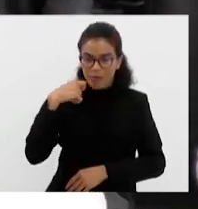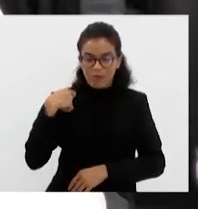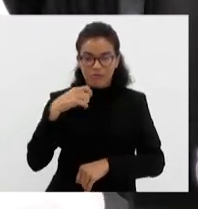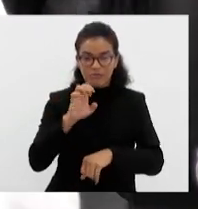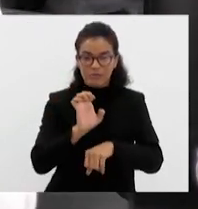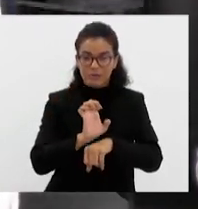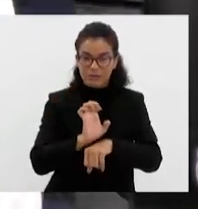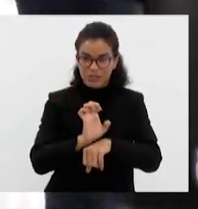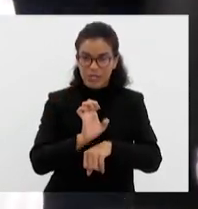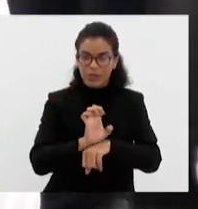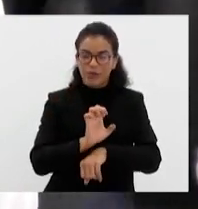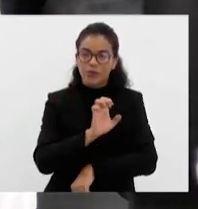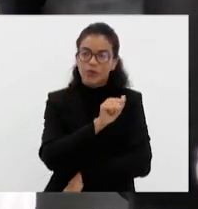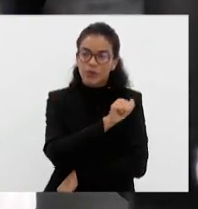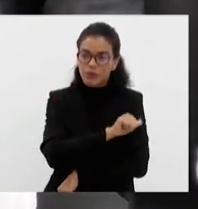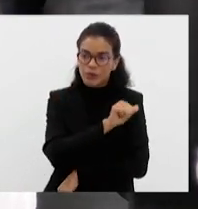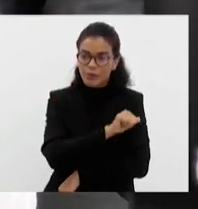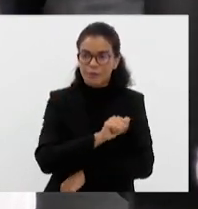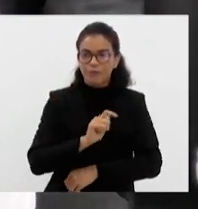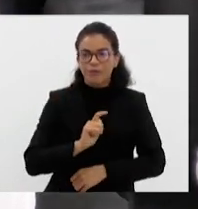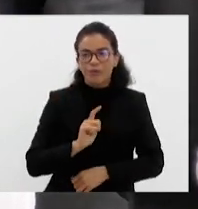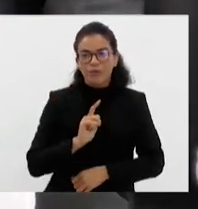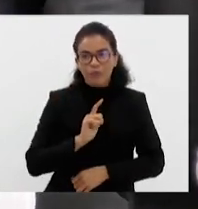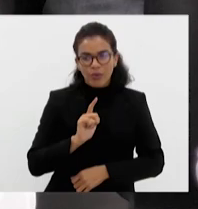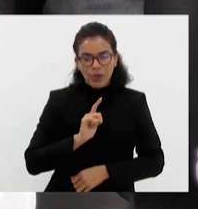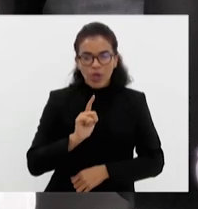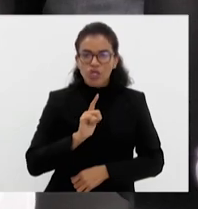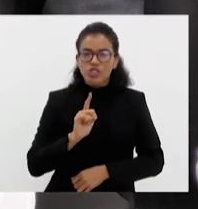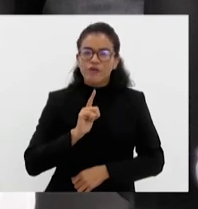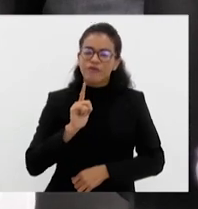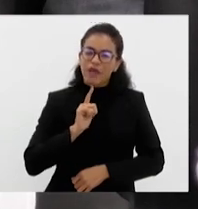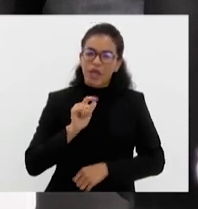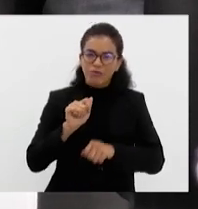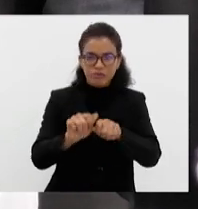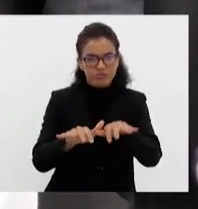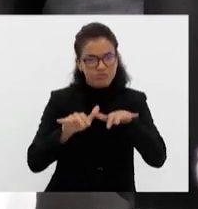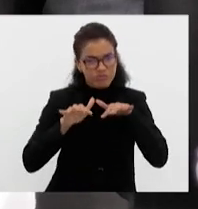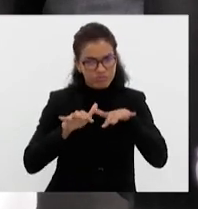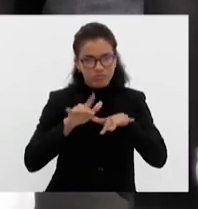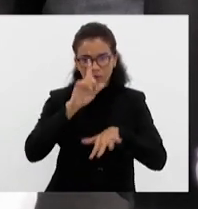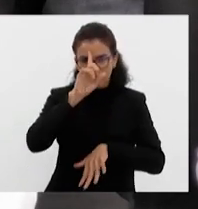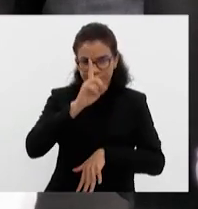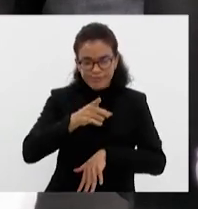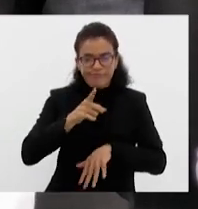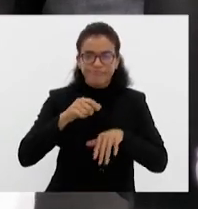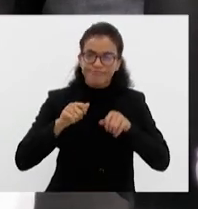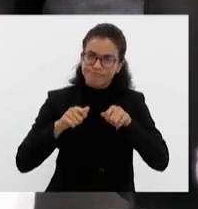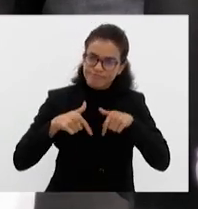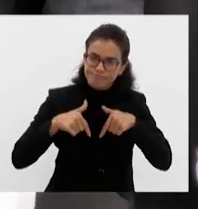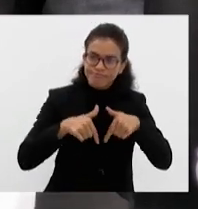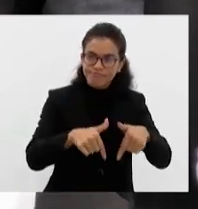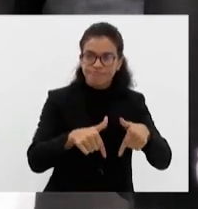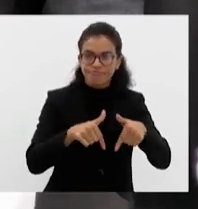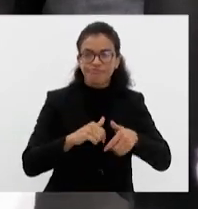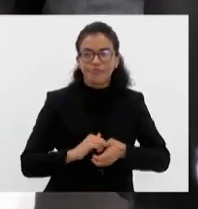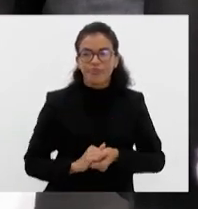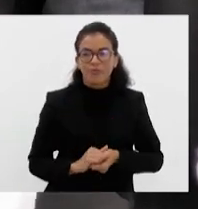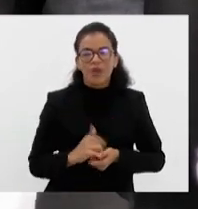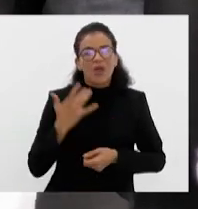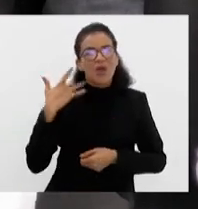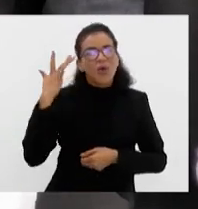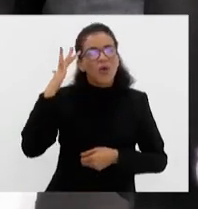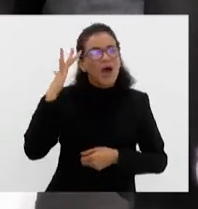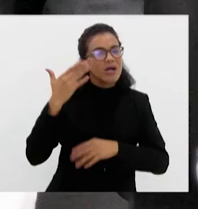de Janeiro. Nós fizemos alguns cumpras dessa lei. Há cerca de